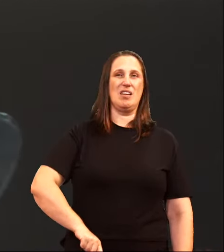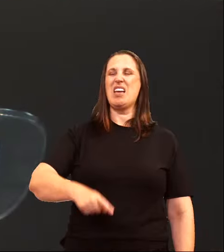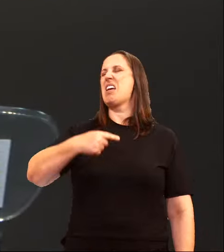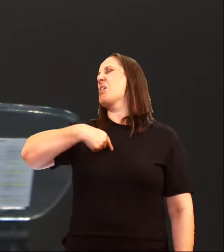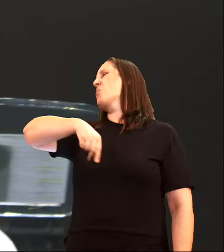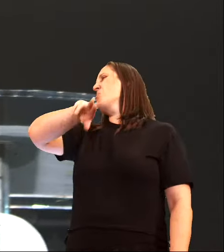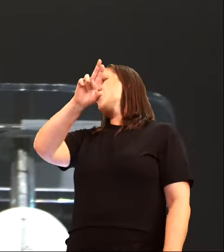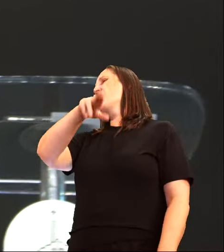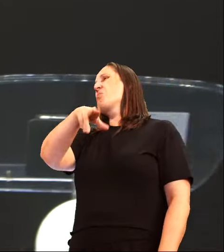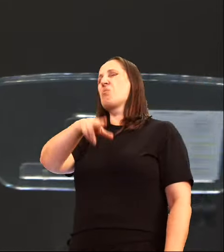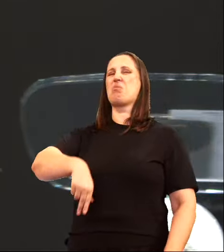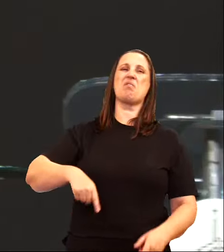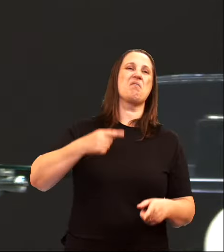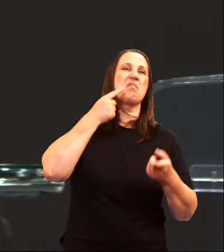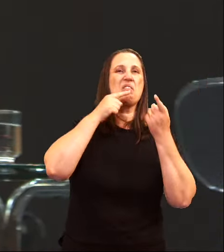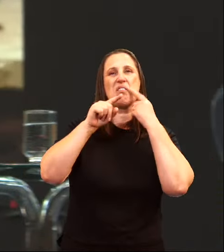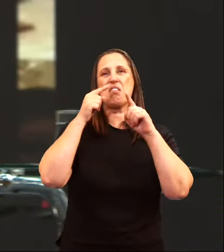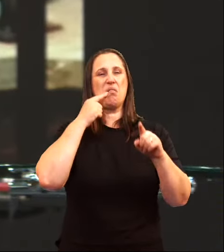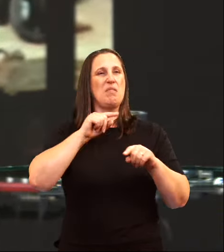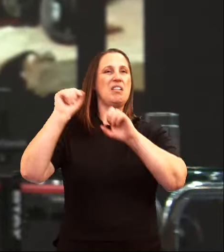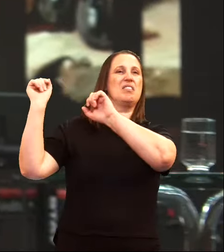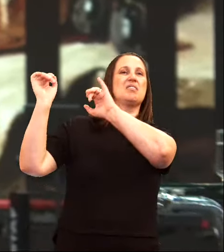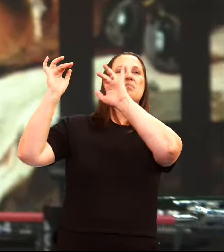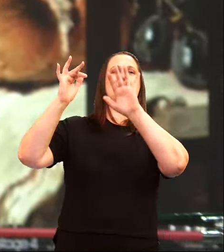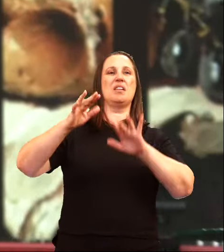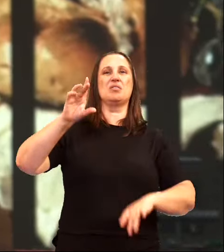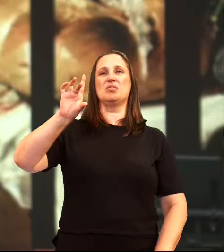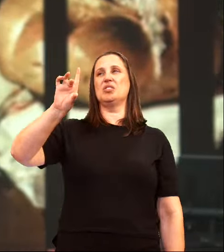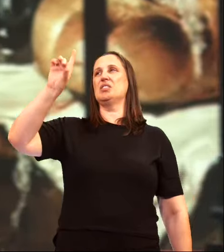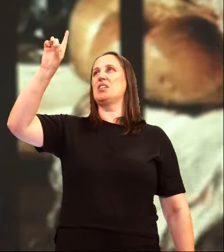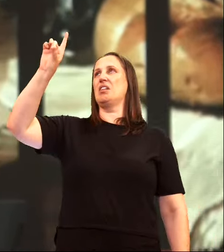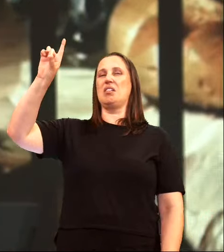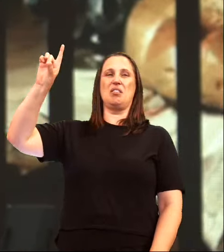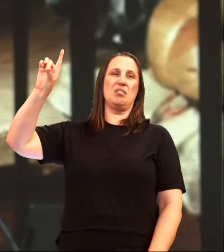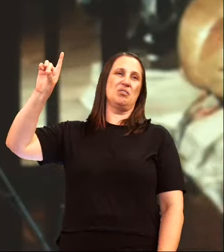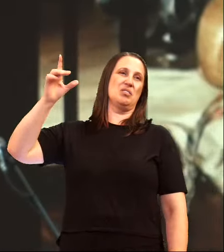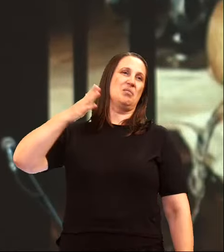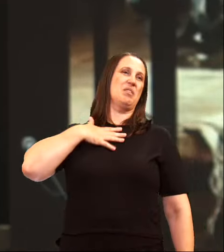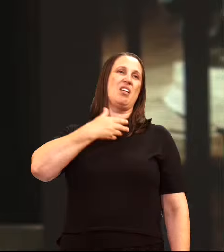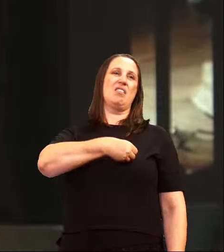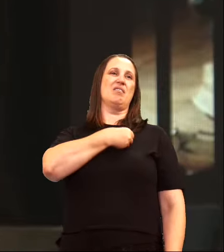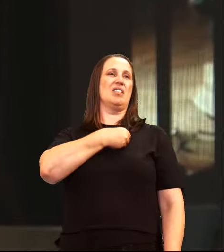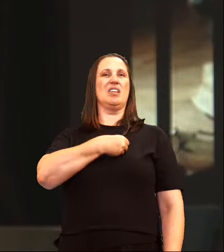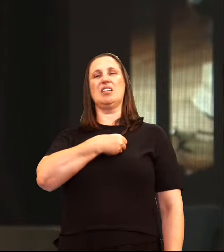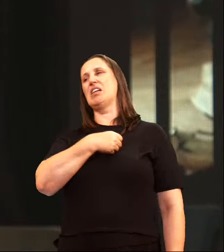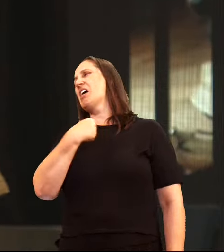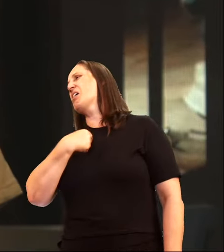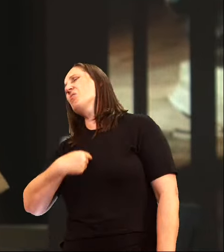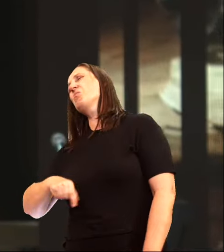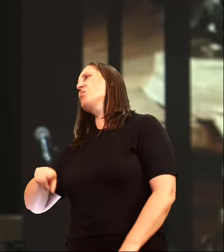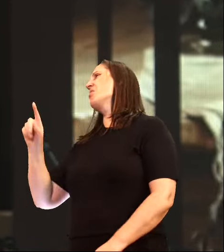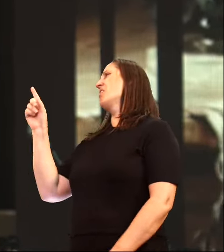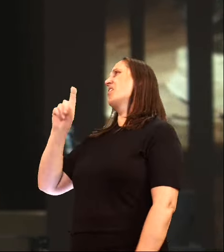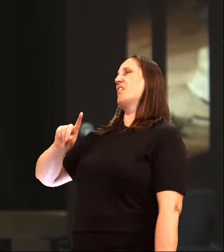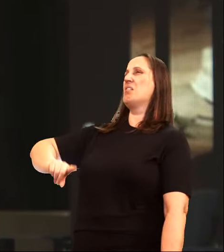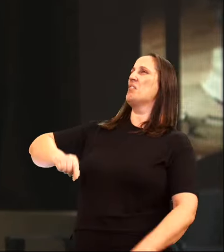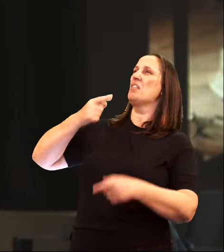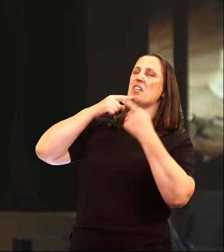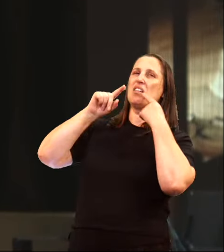Eu jamais reclamaria das bênçãos derramadas do Senhor na minha vida. Jamais, eu não faço isso. Ninguém faz